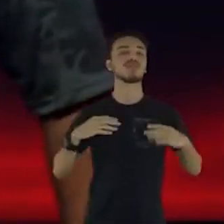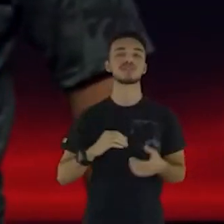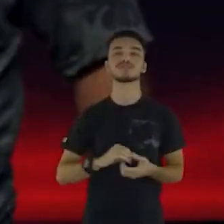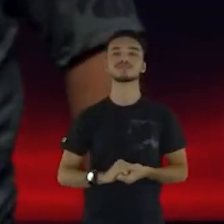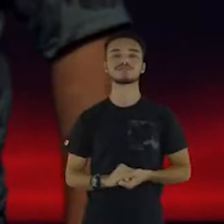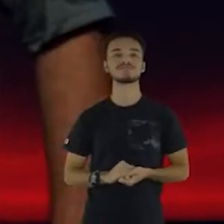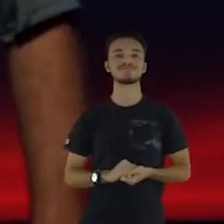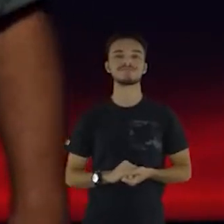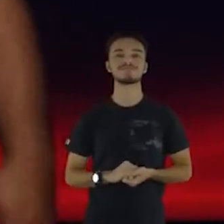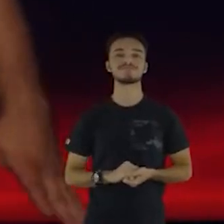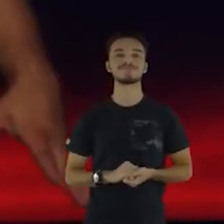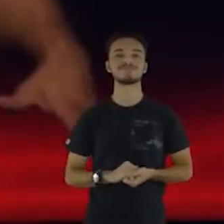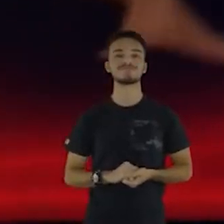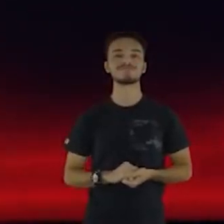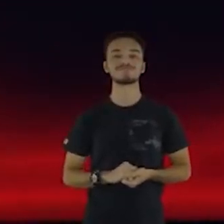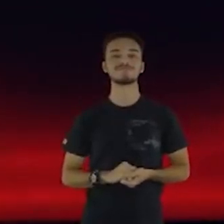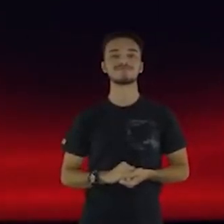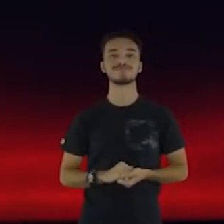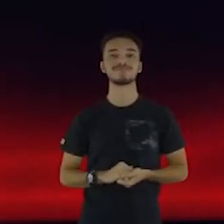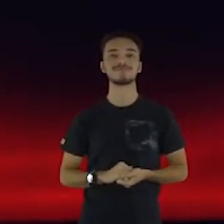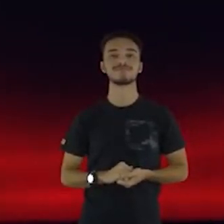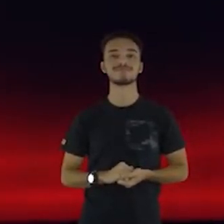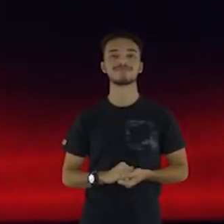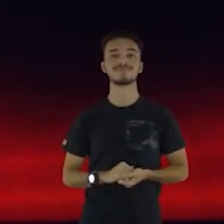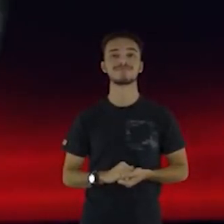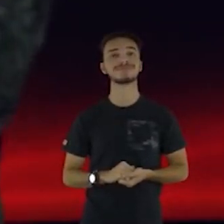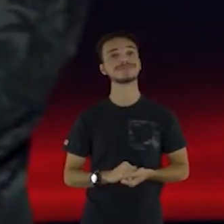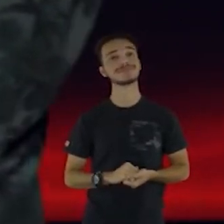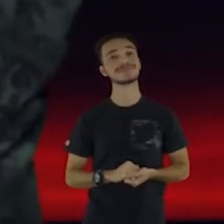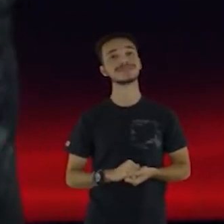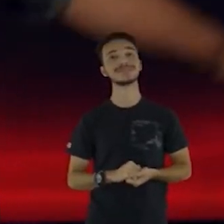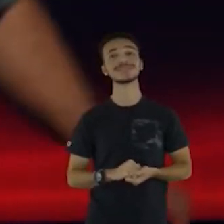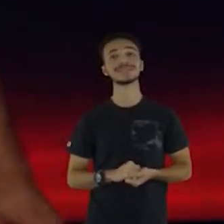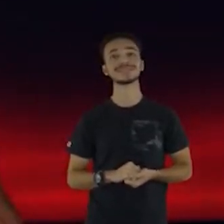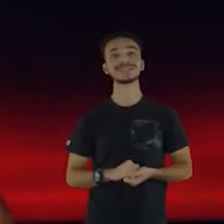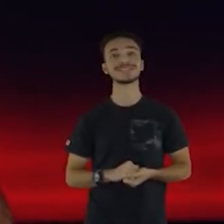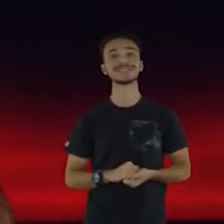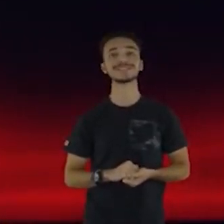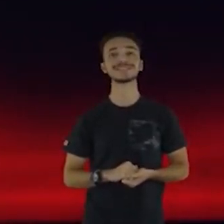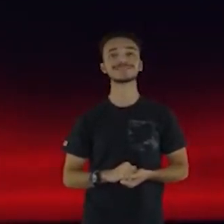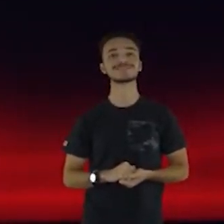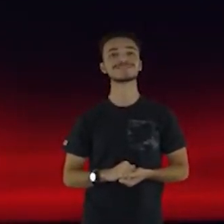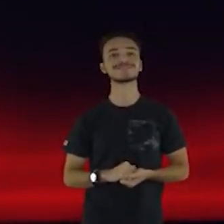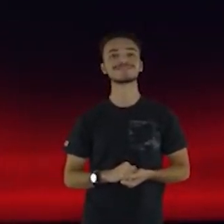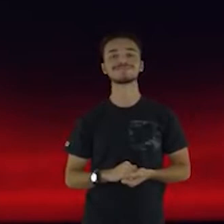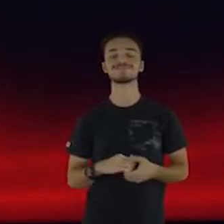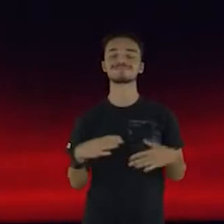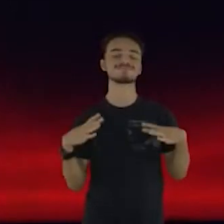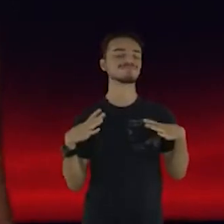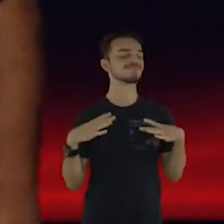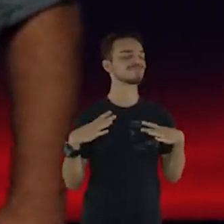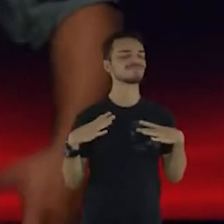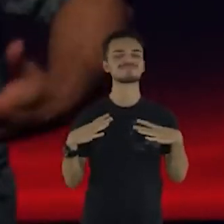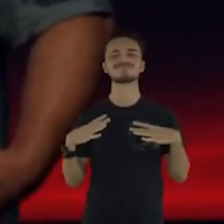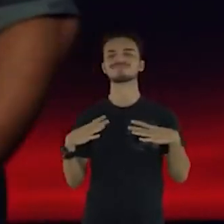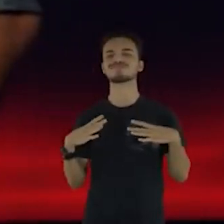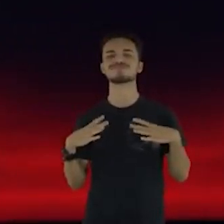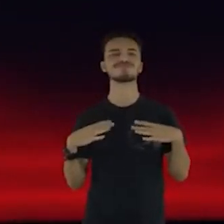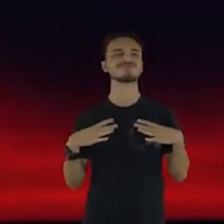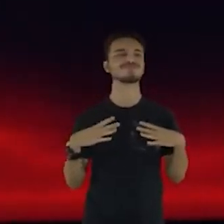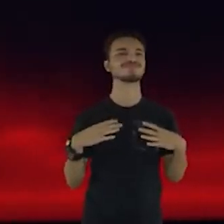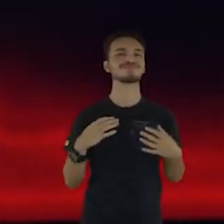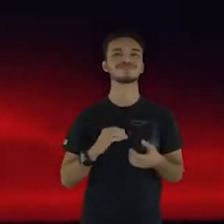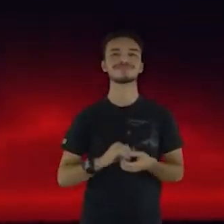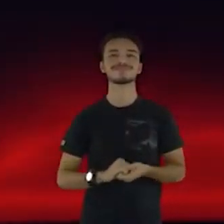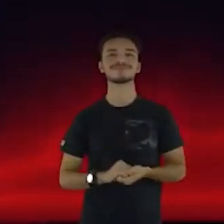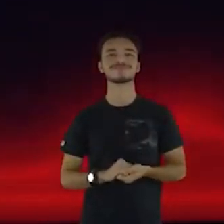cama, de preferência de casal, sem a esposa do lado, né, André? Tipo assim, dormir com a